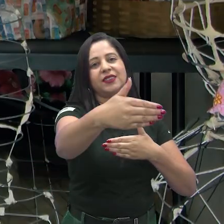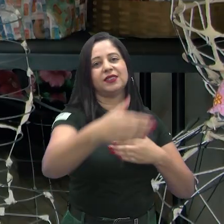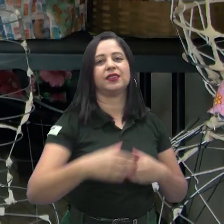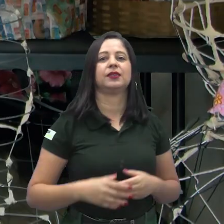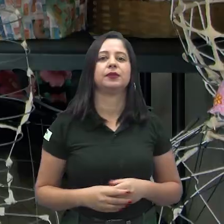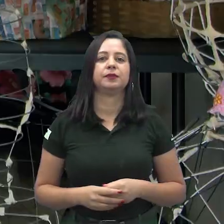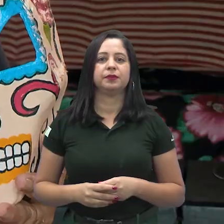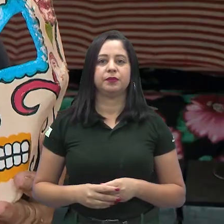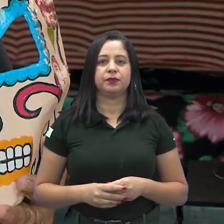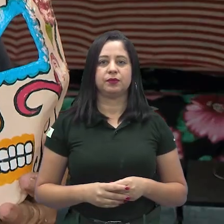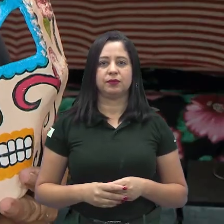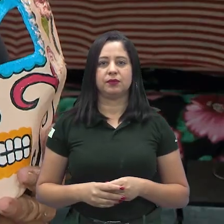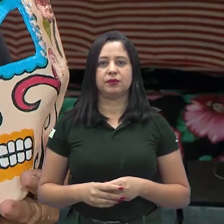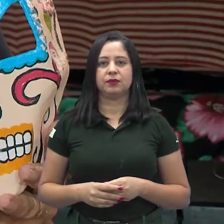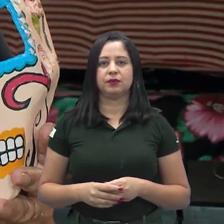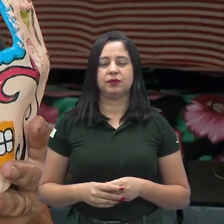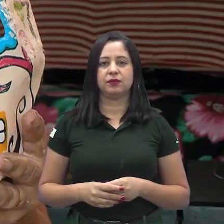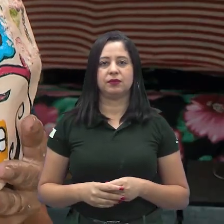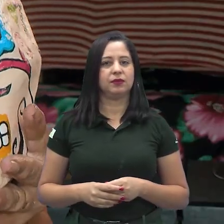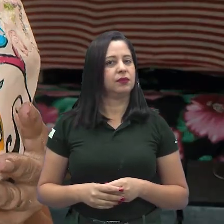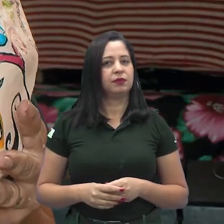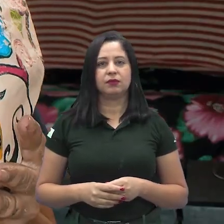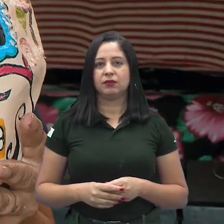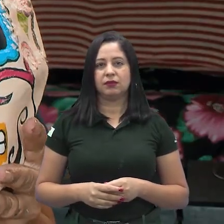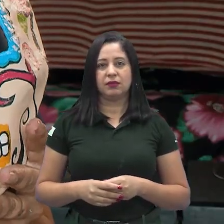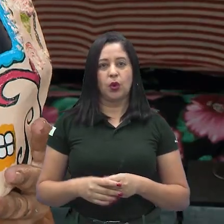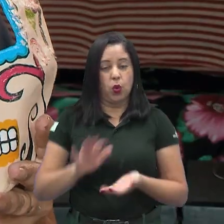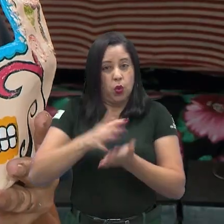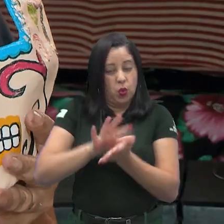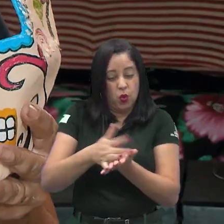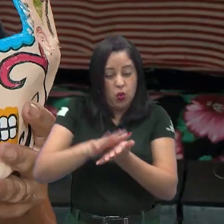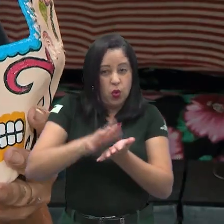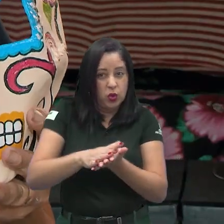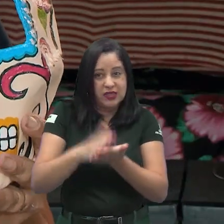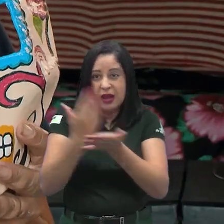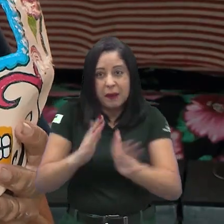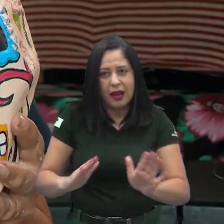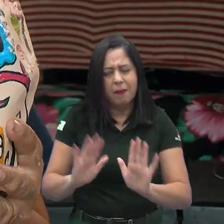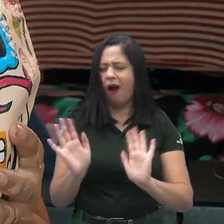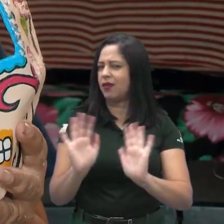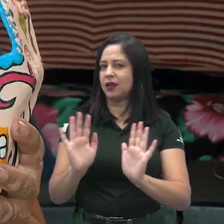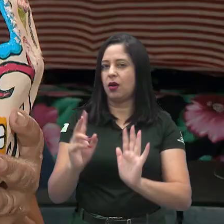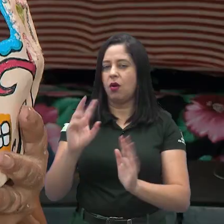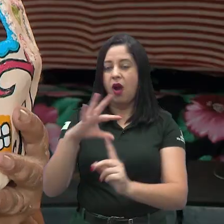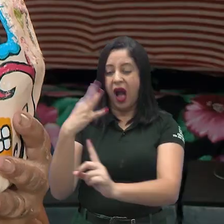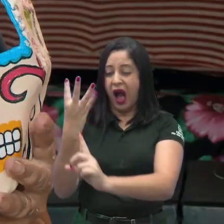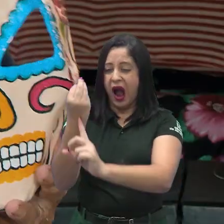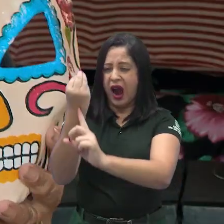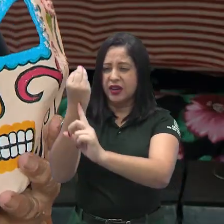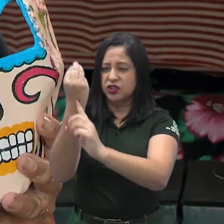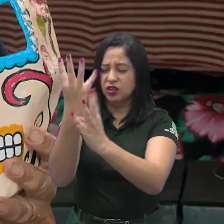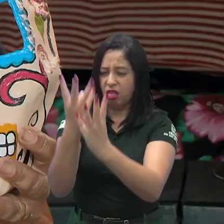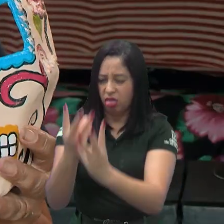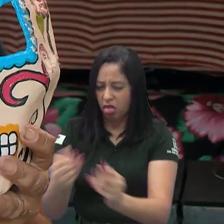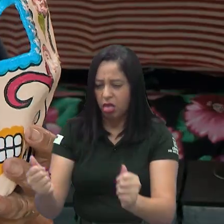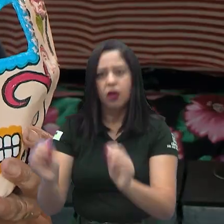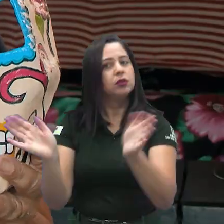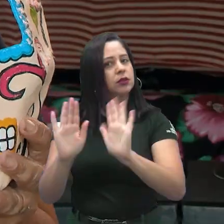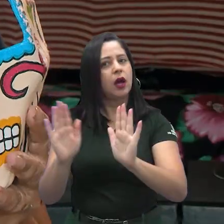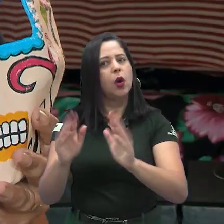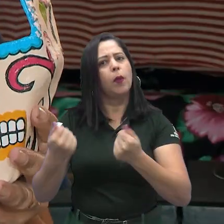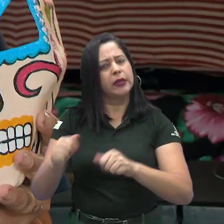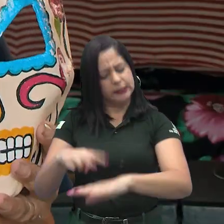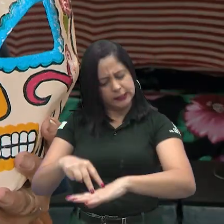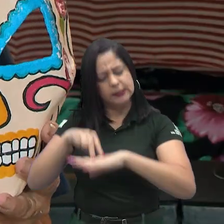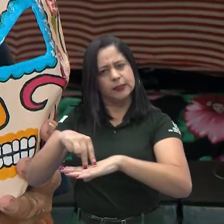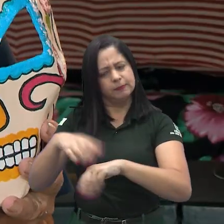para frente. Não deixe morrer. Não deixe o samba morrer, não deixe a arte morrer. Tá? Vamos